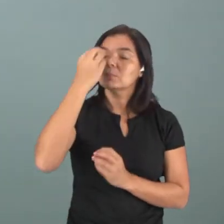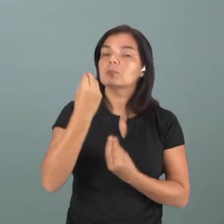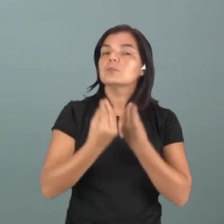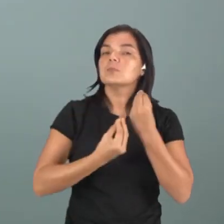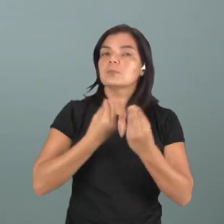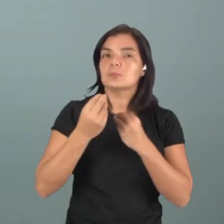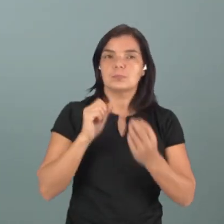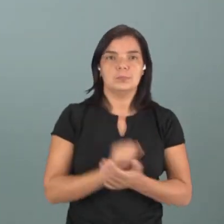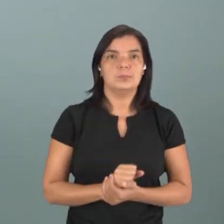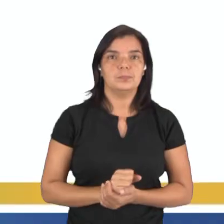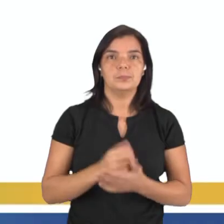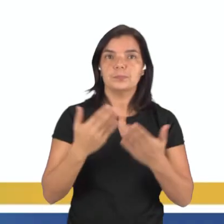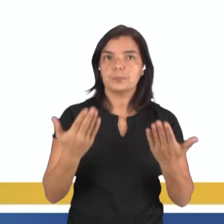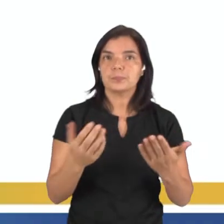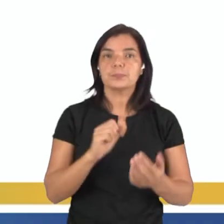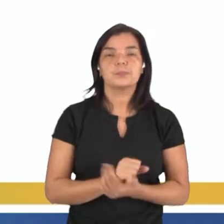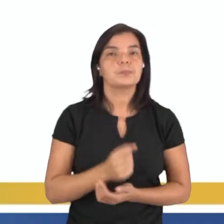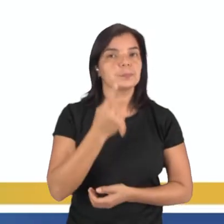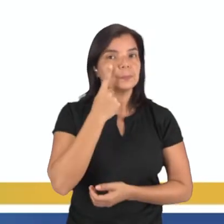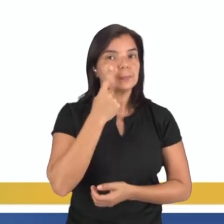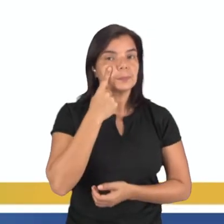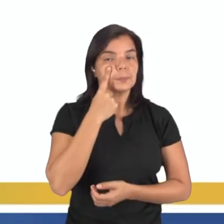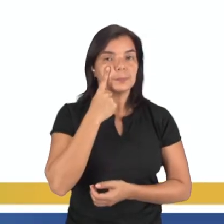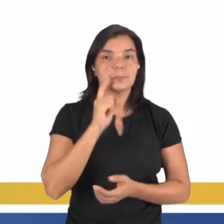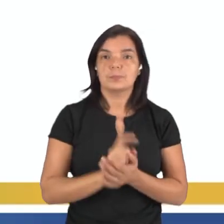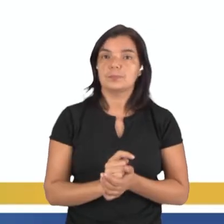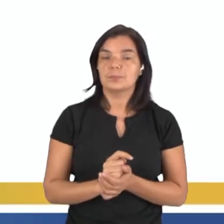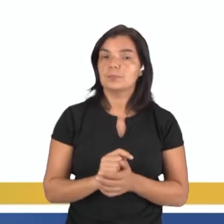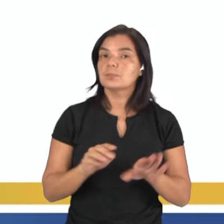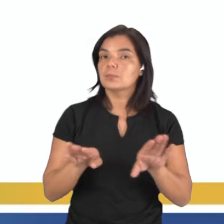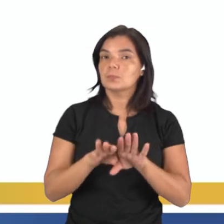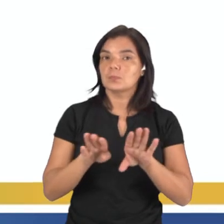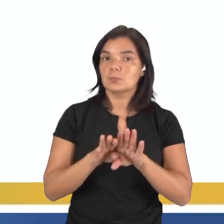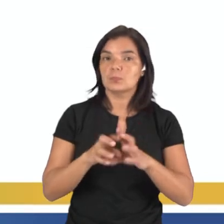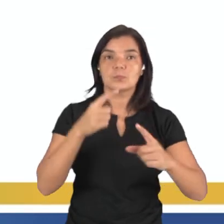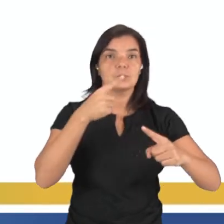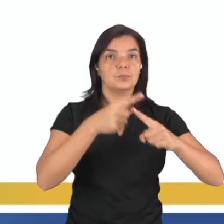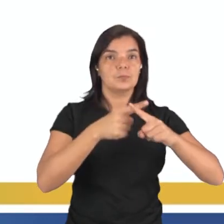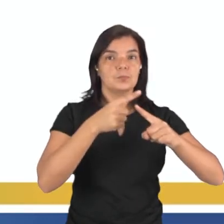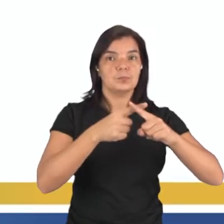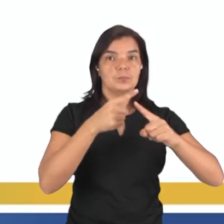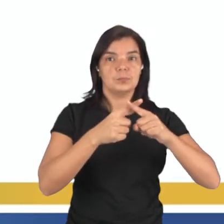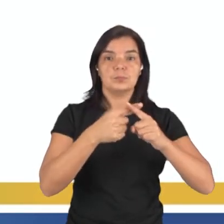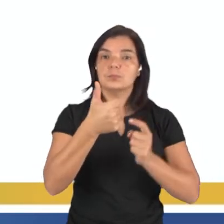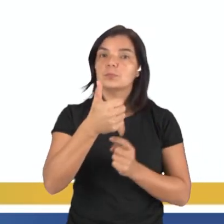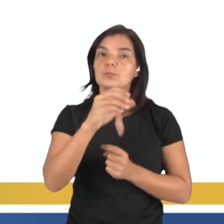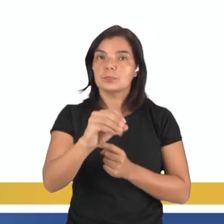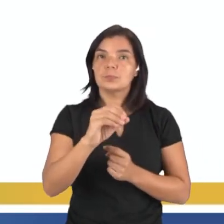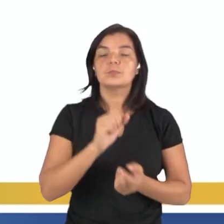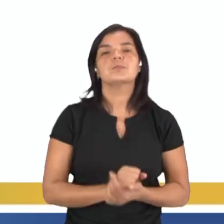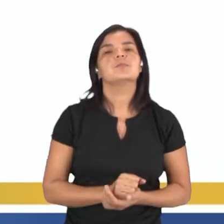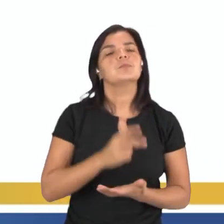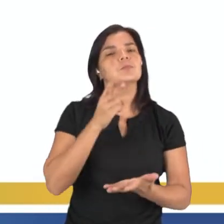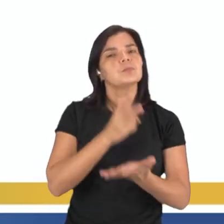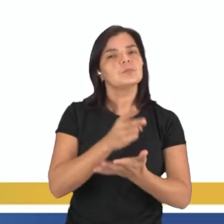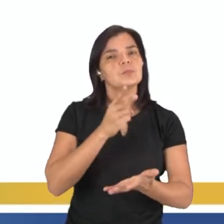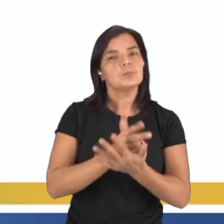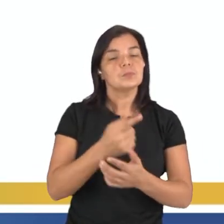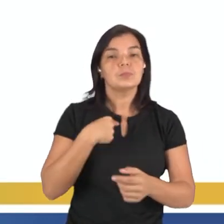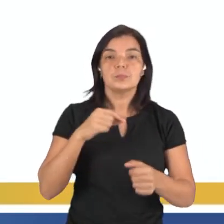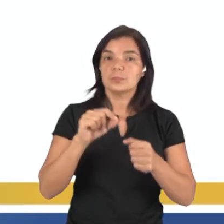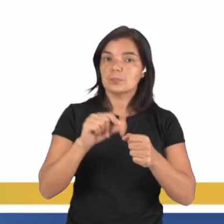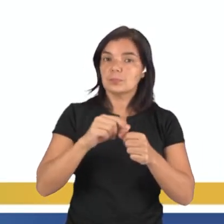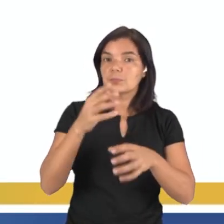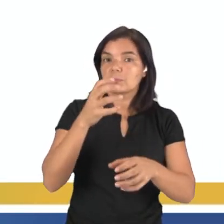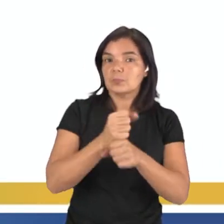se trata. Então, veja essa seta que indica multiplicação por 10. Então, todas as vezes que você for